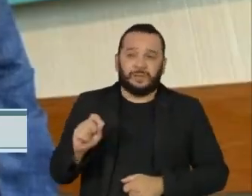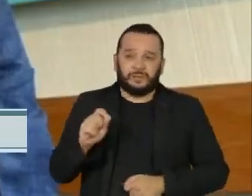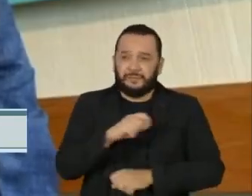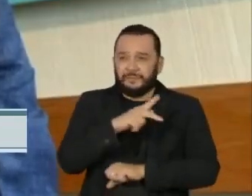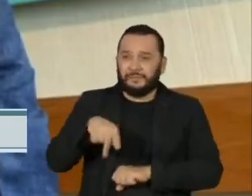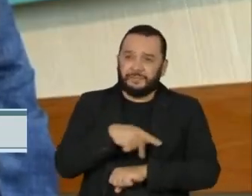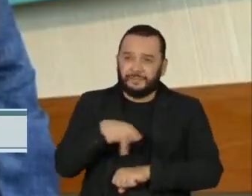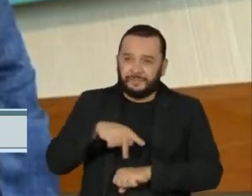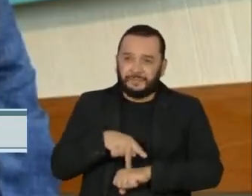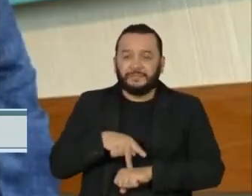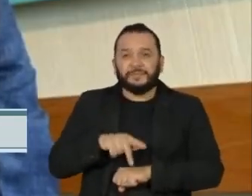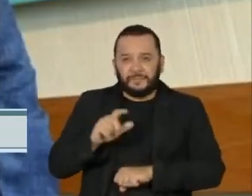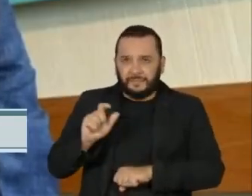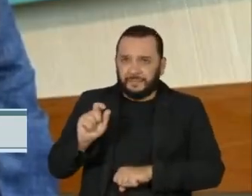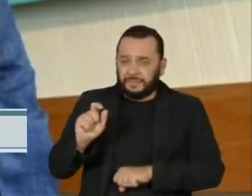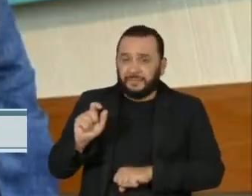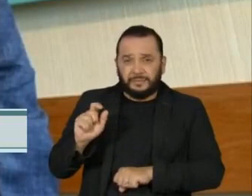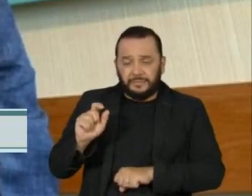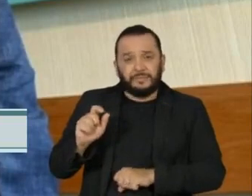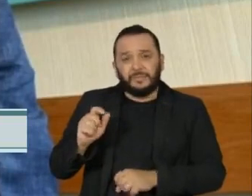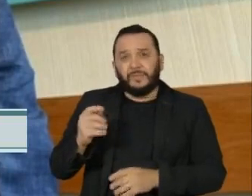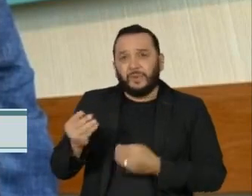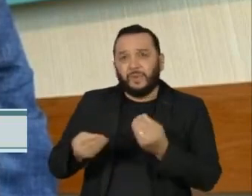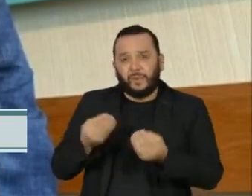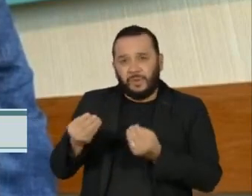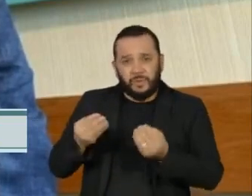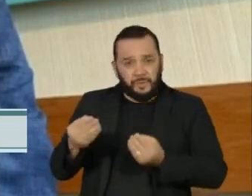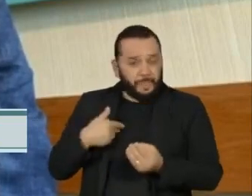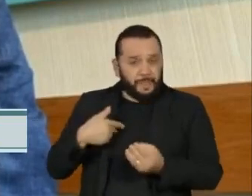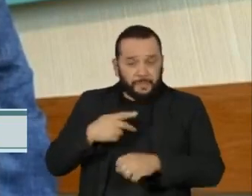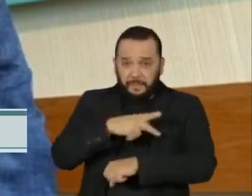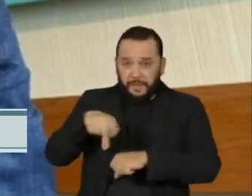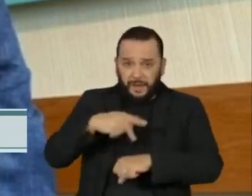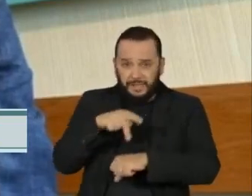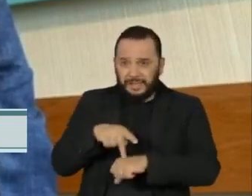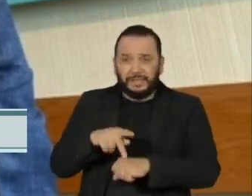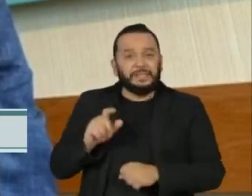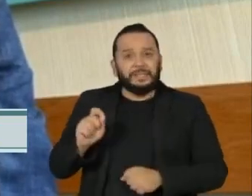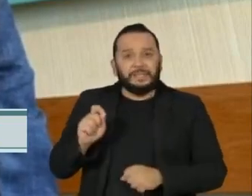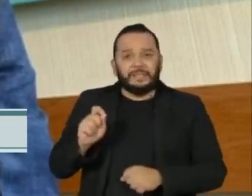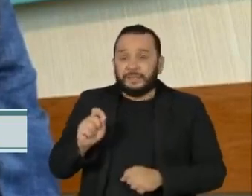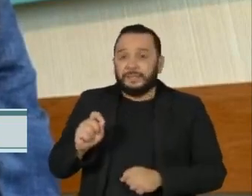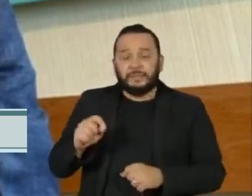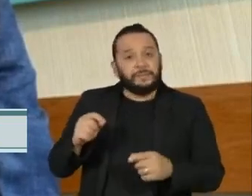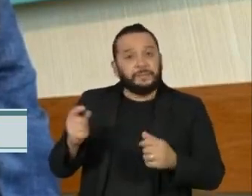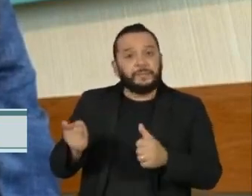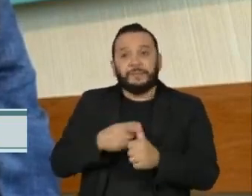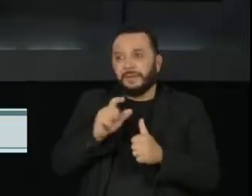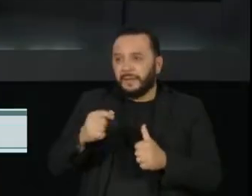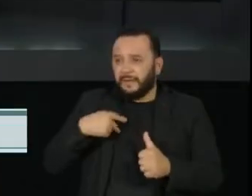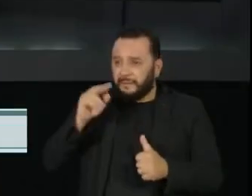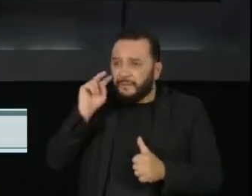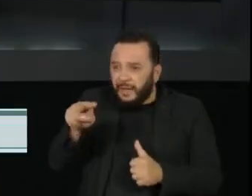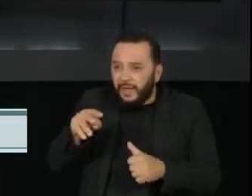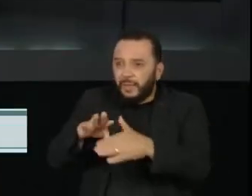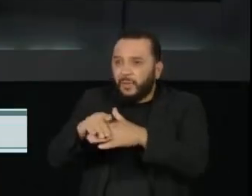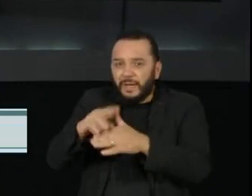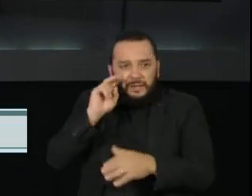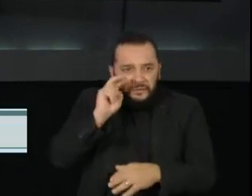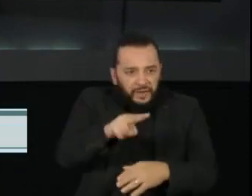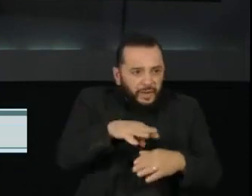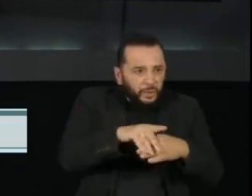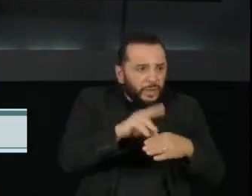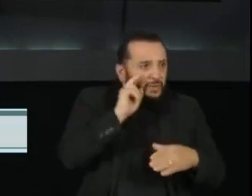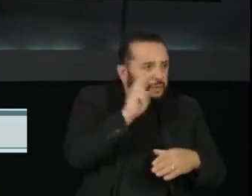o combustível desse sistema de saúde é a doença. Tudo é feito para tratar doenças. Se